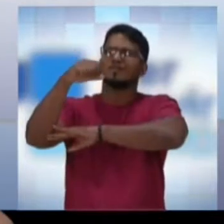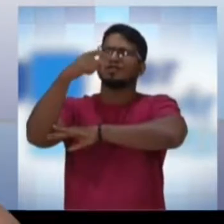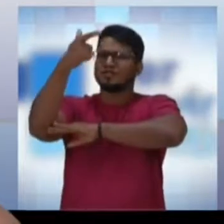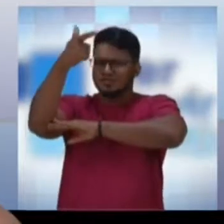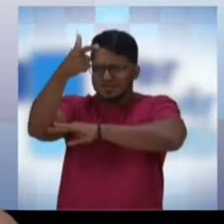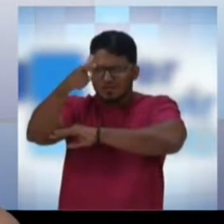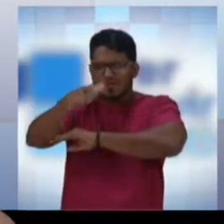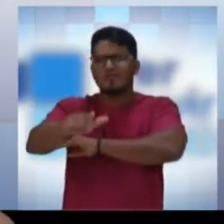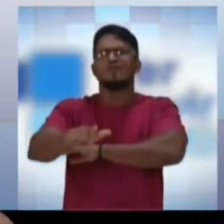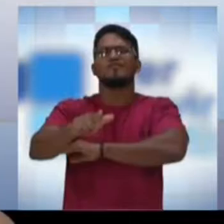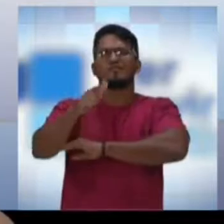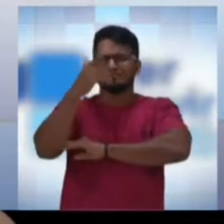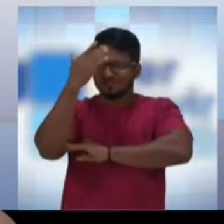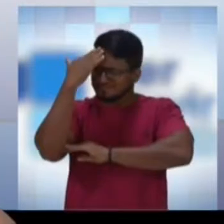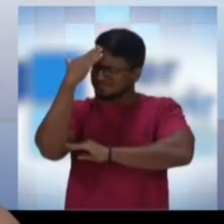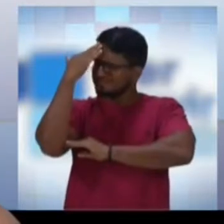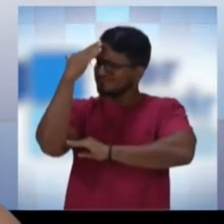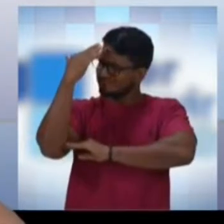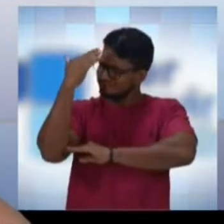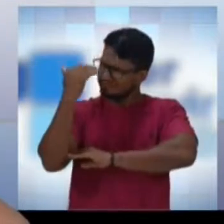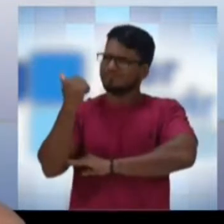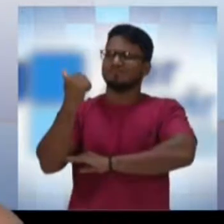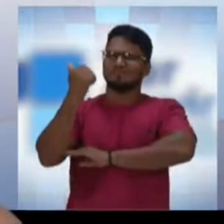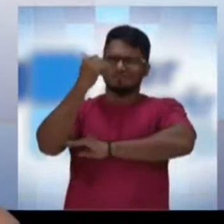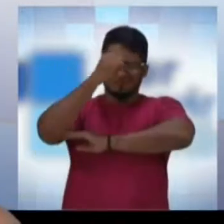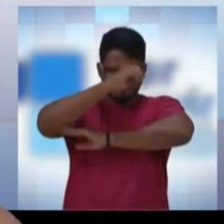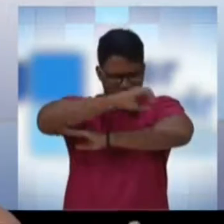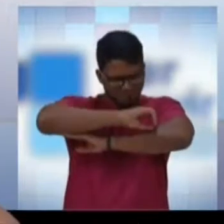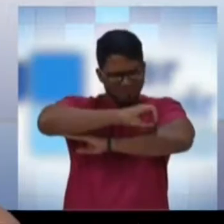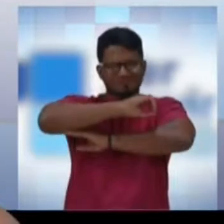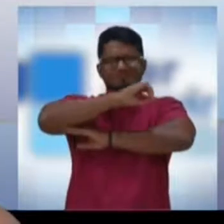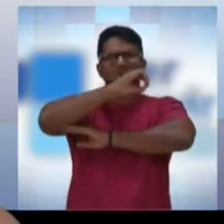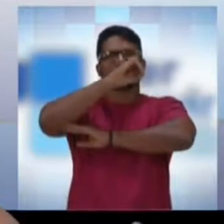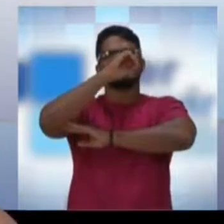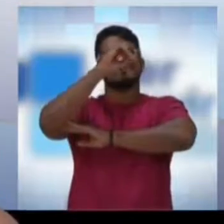Mais uma vez eu